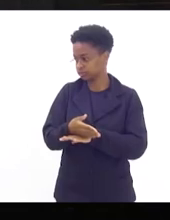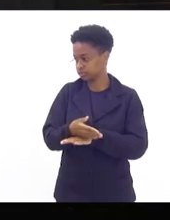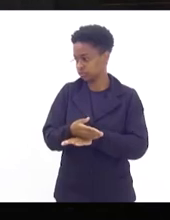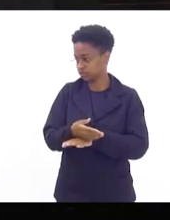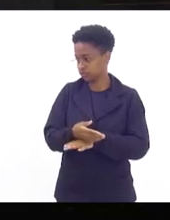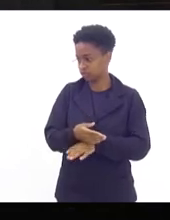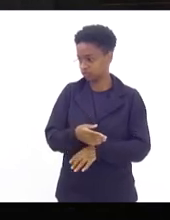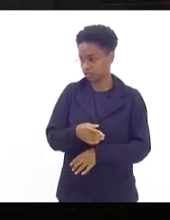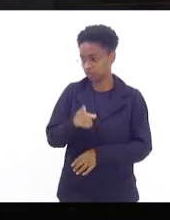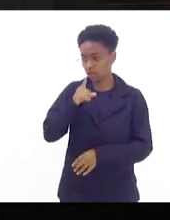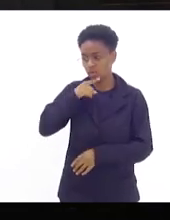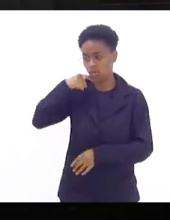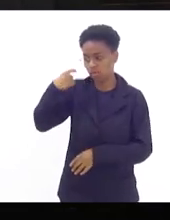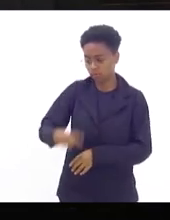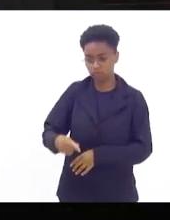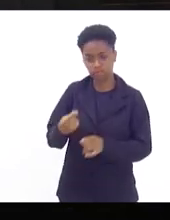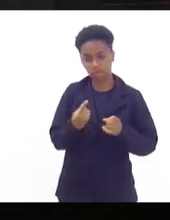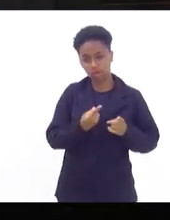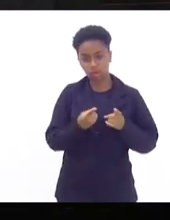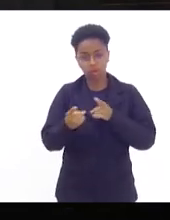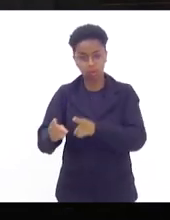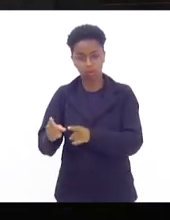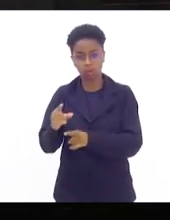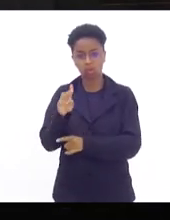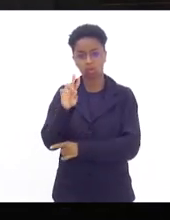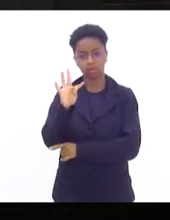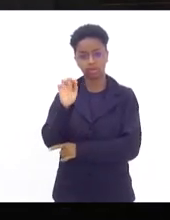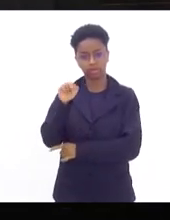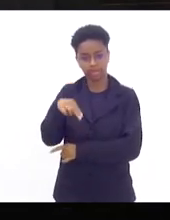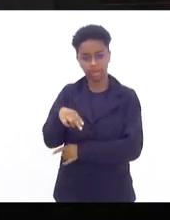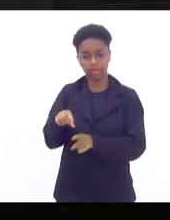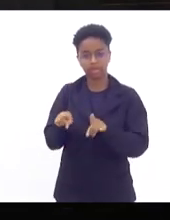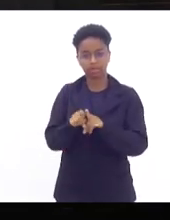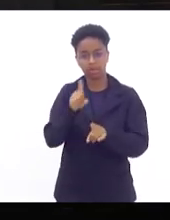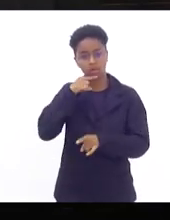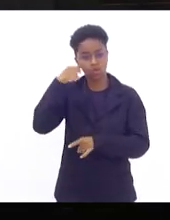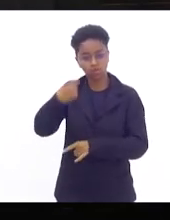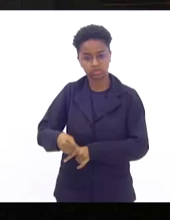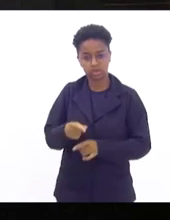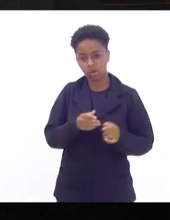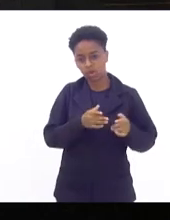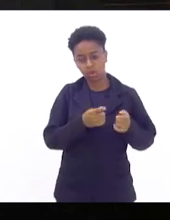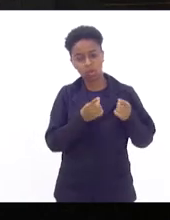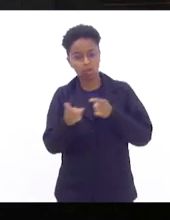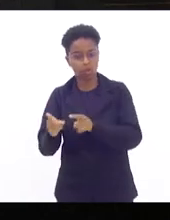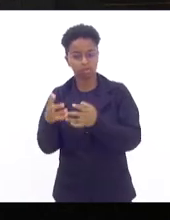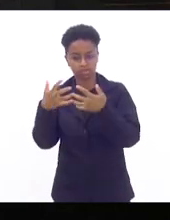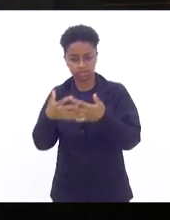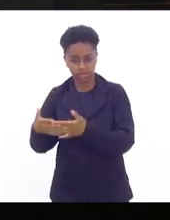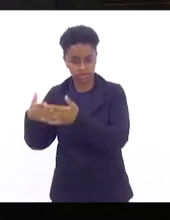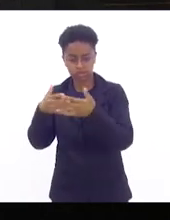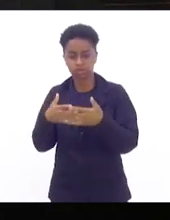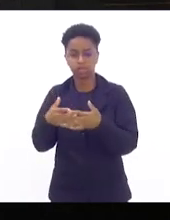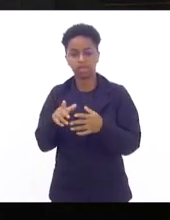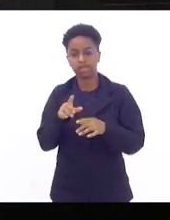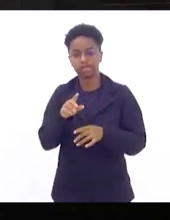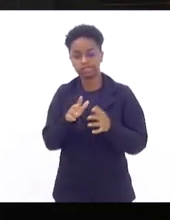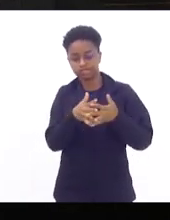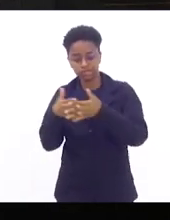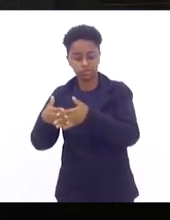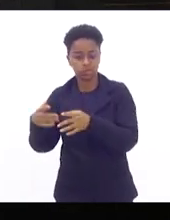Rússia versus OTAN, Rússia versus Estados Unidos, Estados Unidos versus